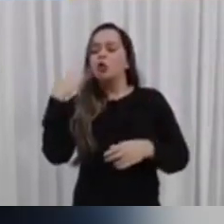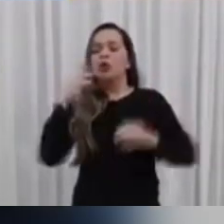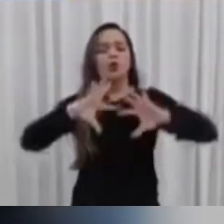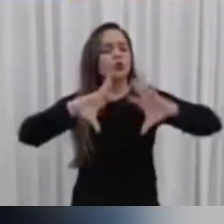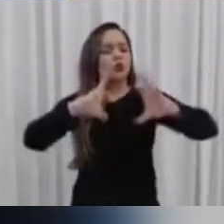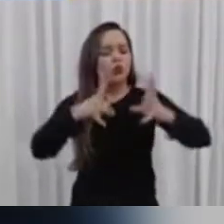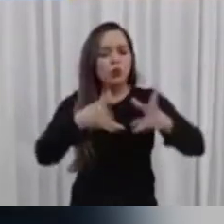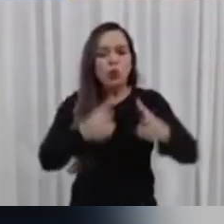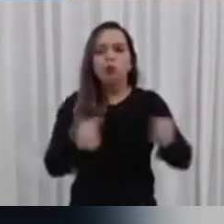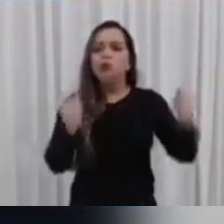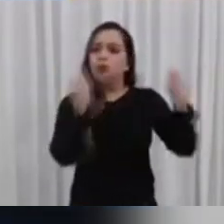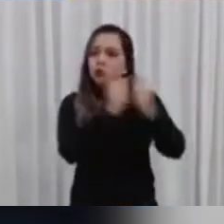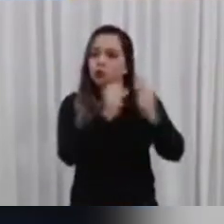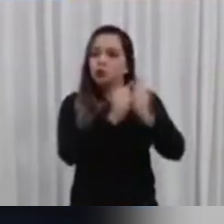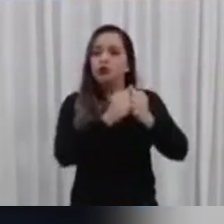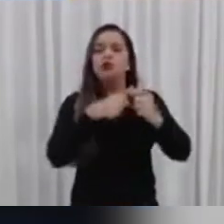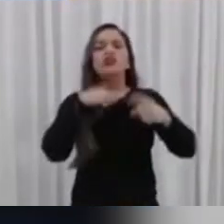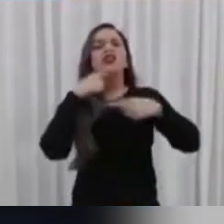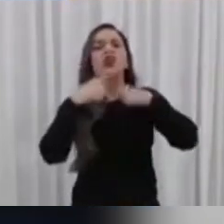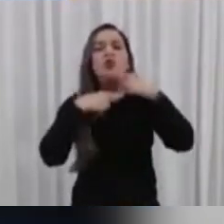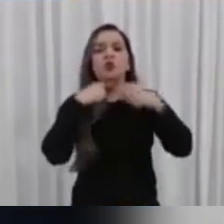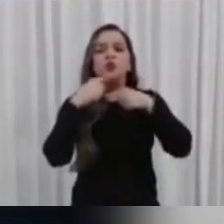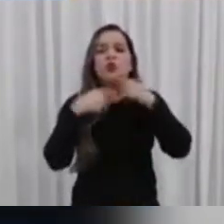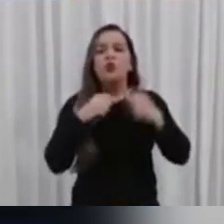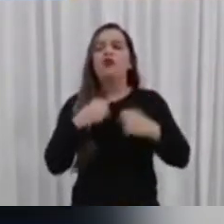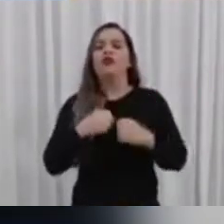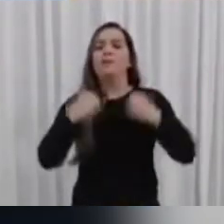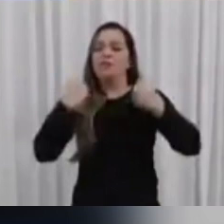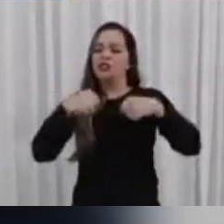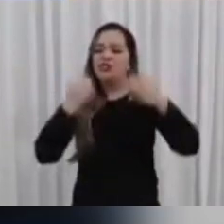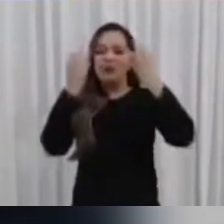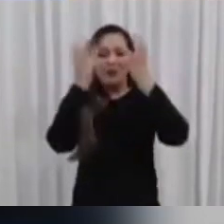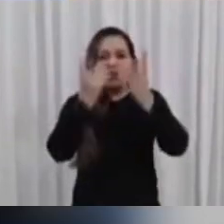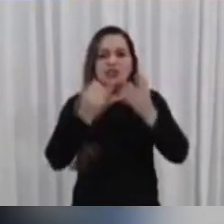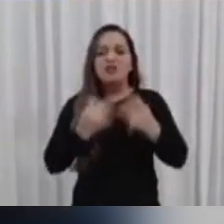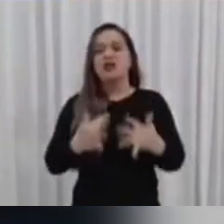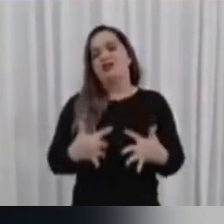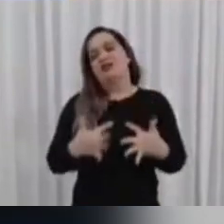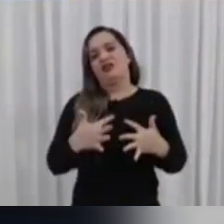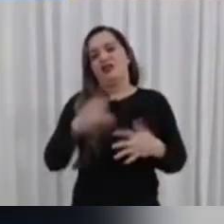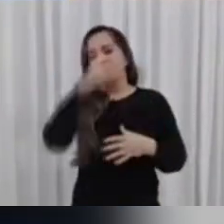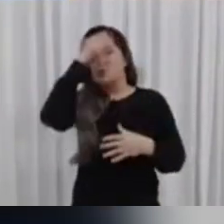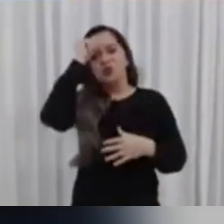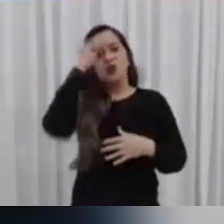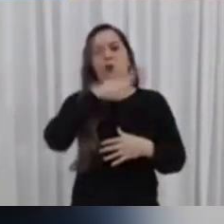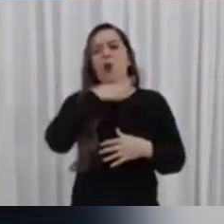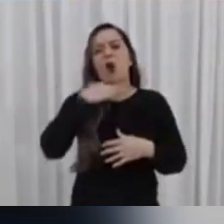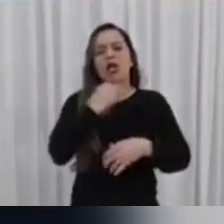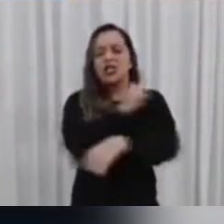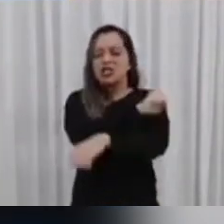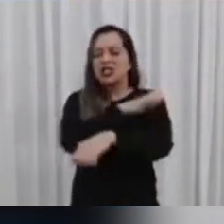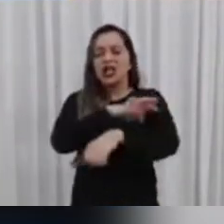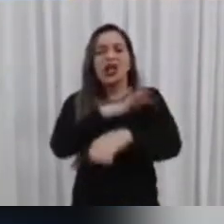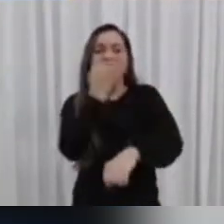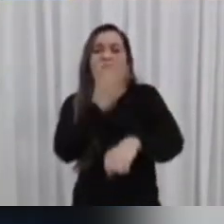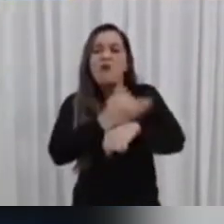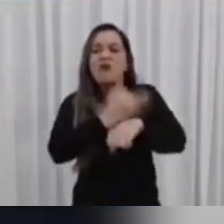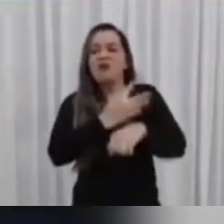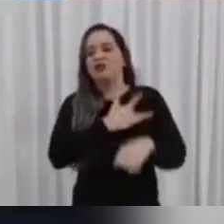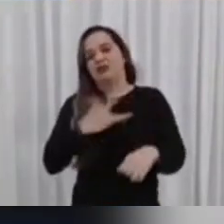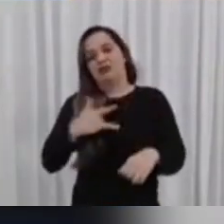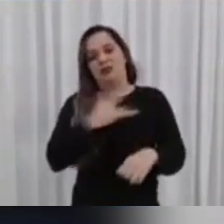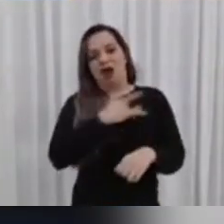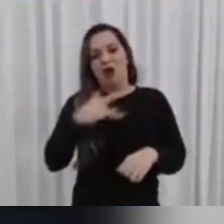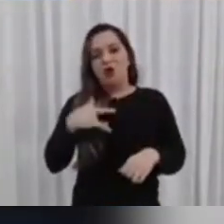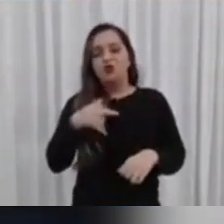e que a gente tire essas dúvidas. Peço esse esclarecimento. As pessoas estão morrendo em Santarém por falta de saúde. E o governador, em vez